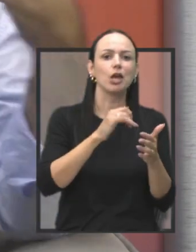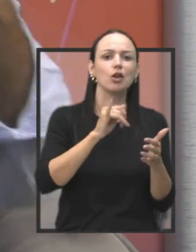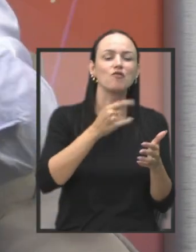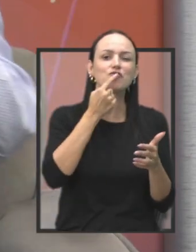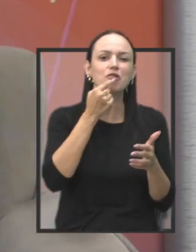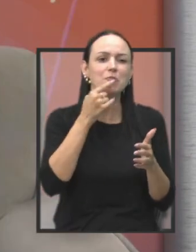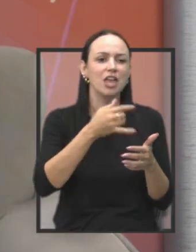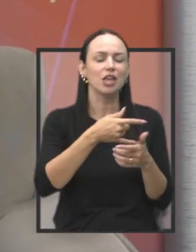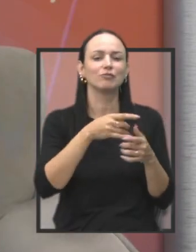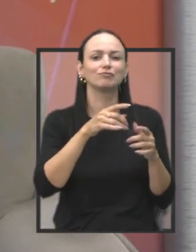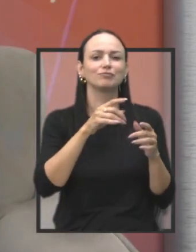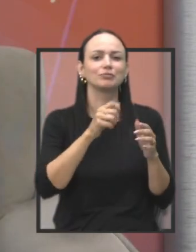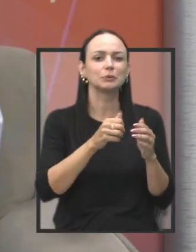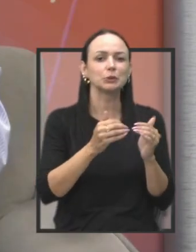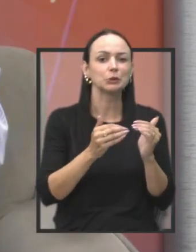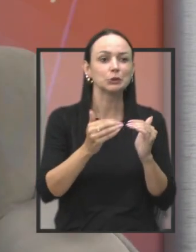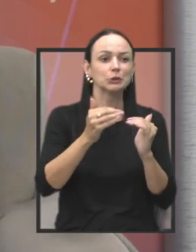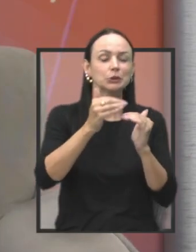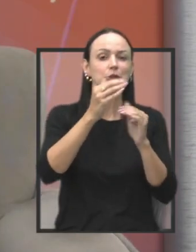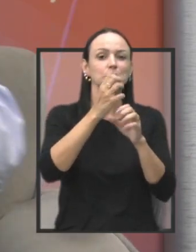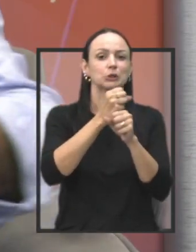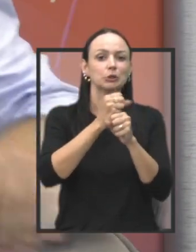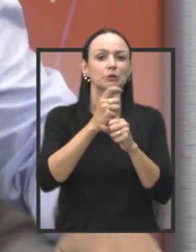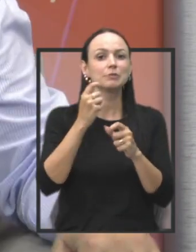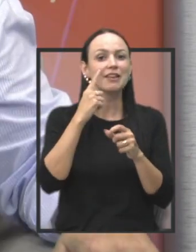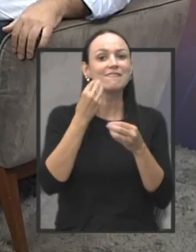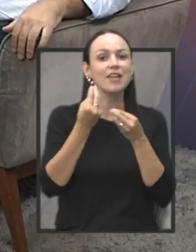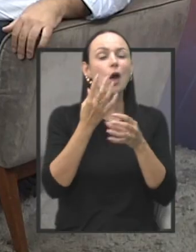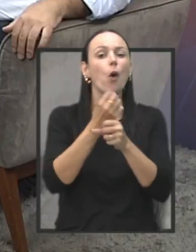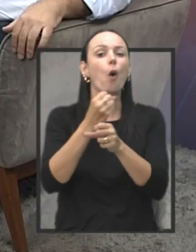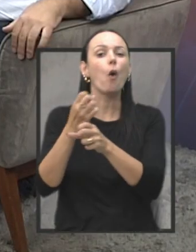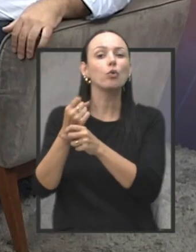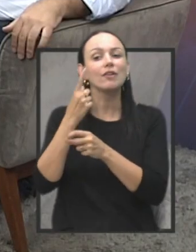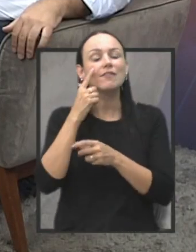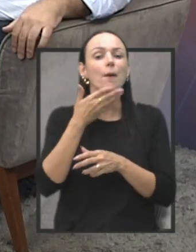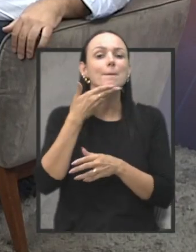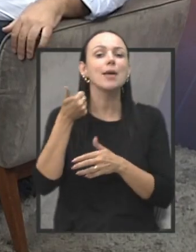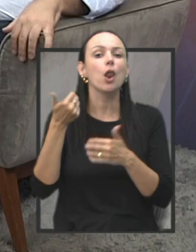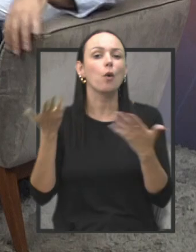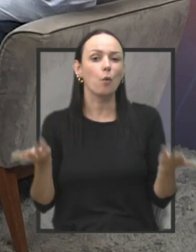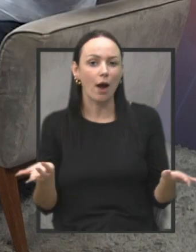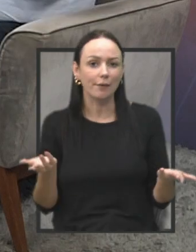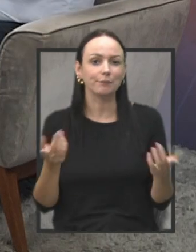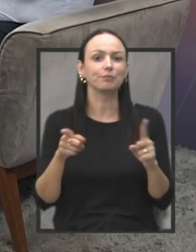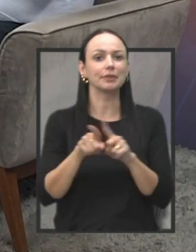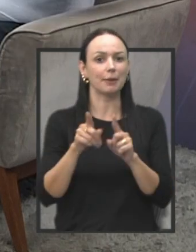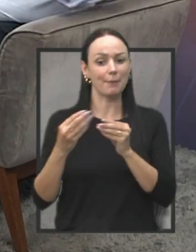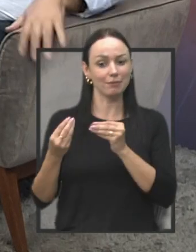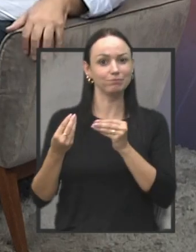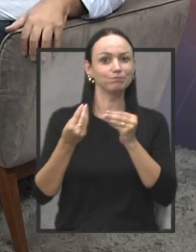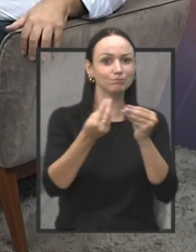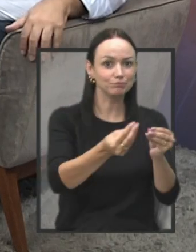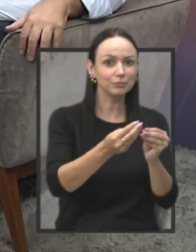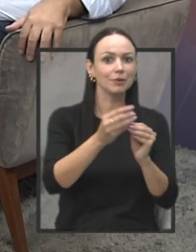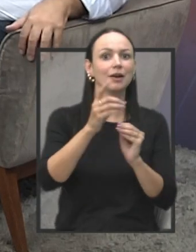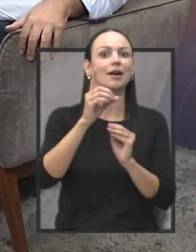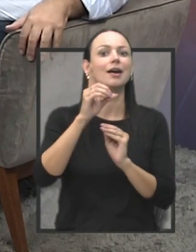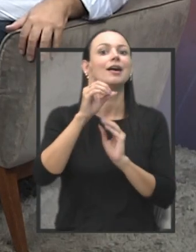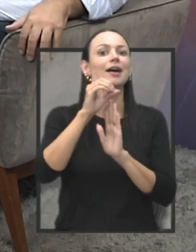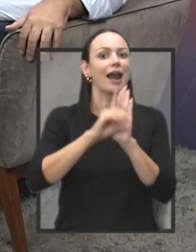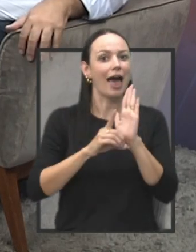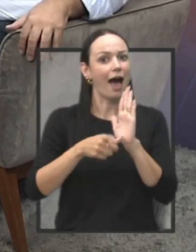com juros de banco. Então ele faz é questão de conta. Exatamente. E declarar o quanto antes também, né, Júnior? Para não deixar para a